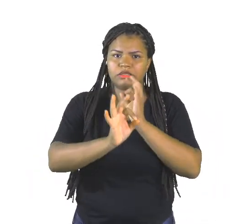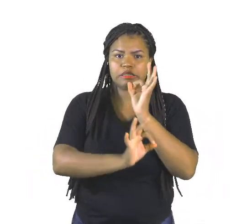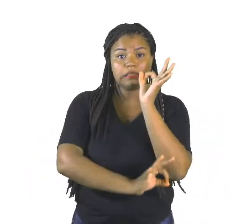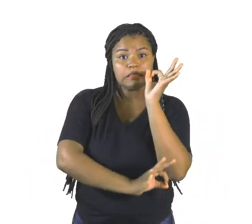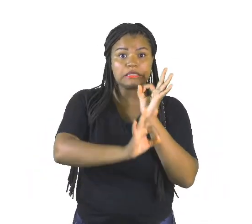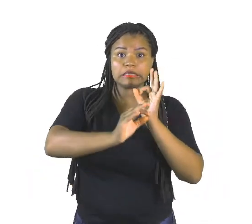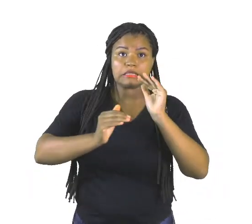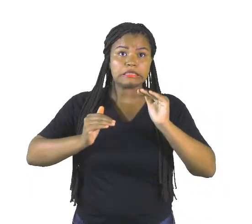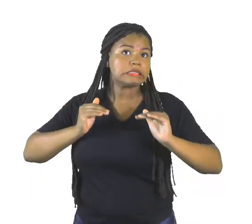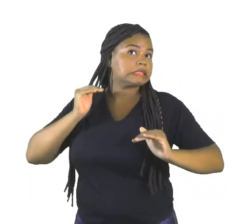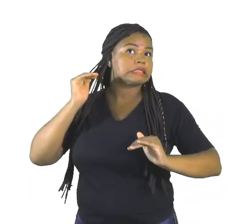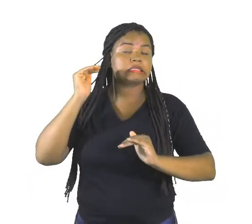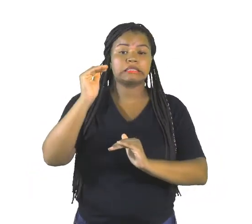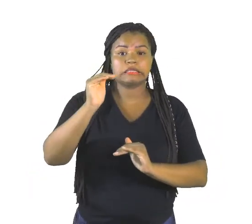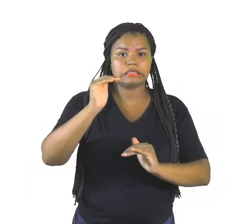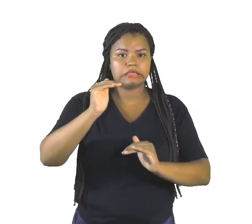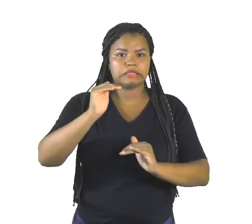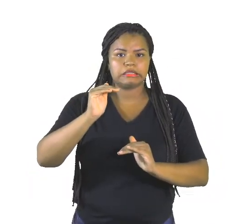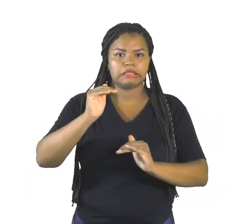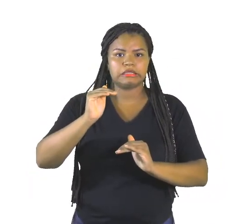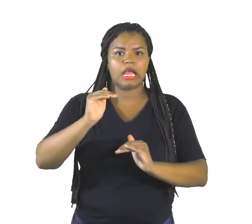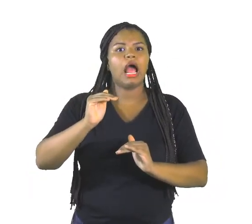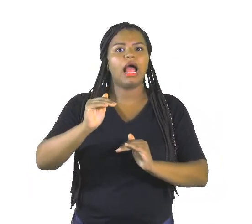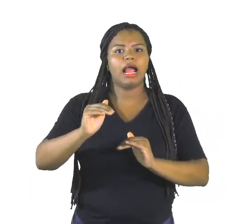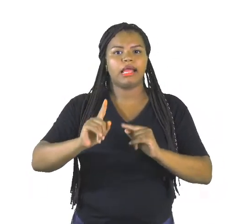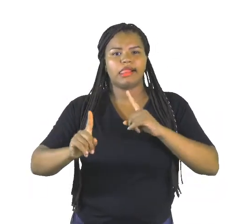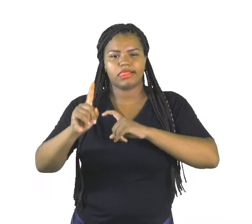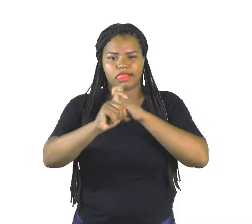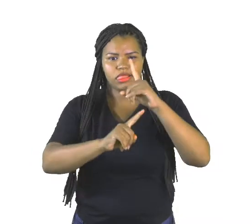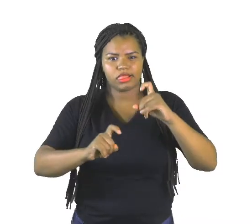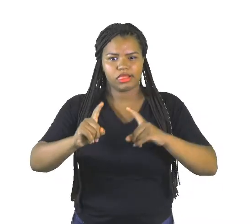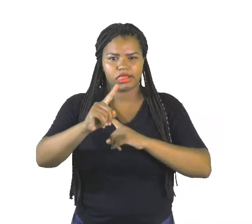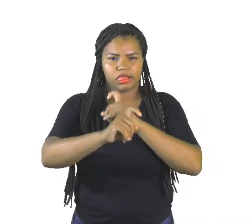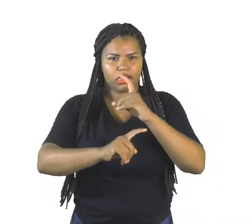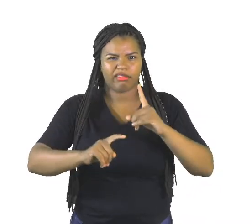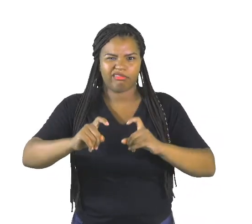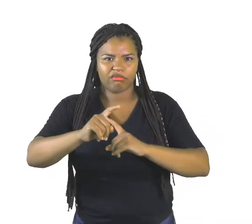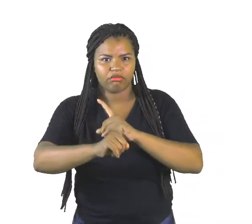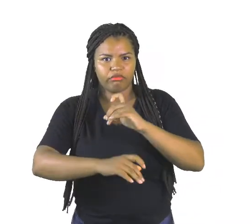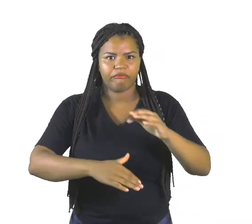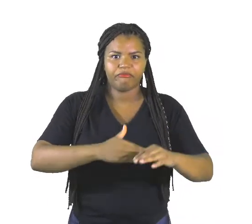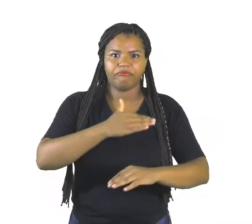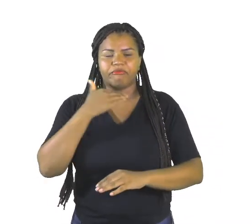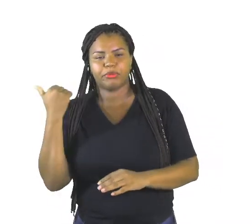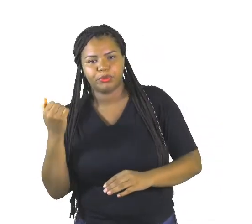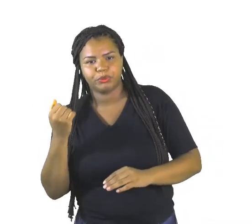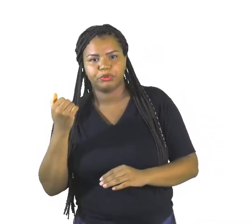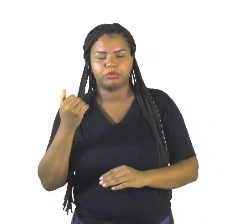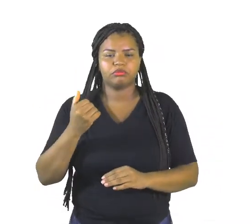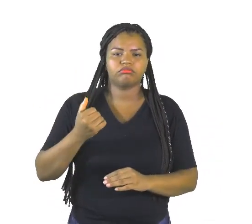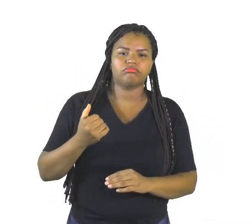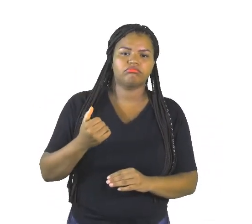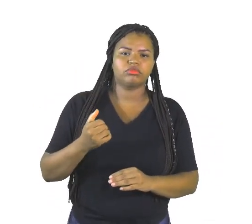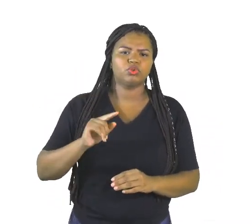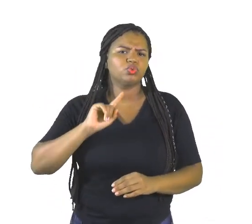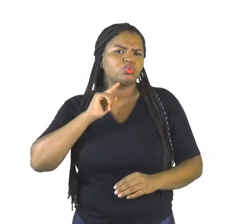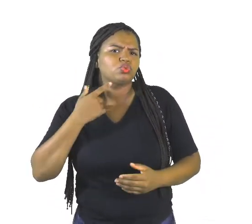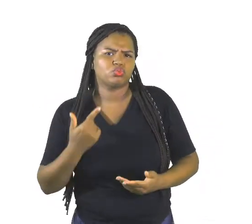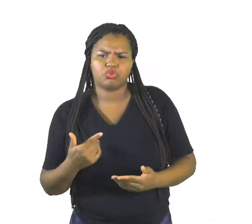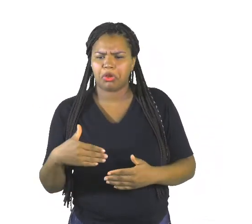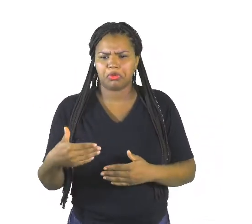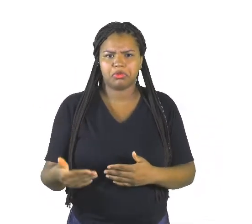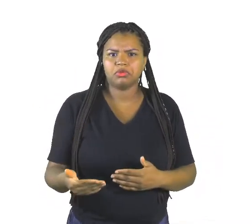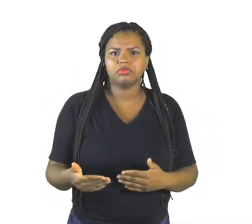alta, né? E aí assim mata também todos os micro-organismos, sujeiras e assim por